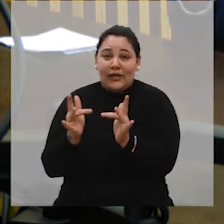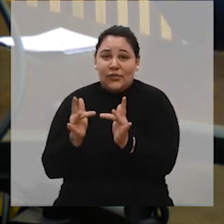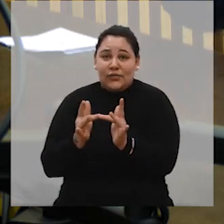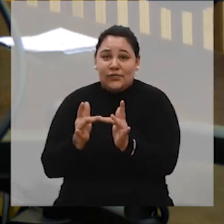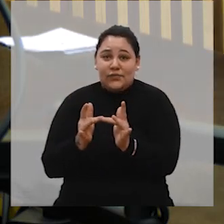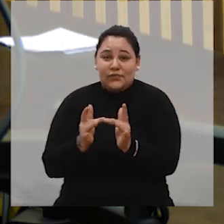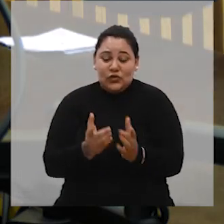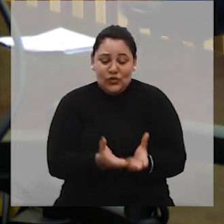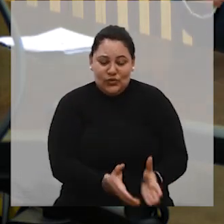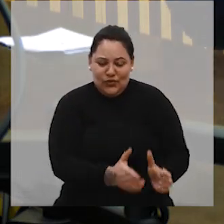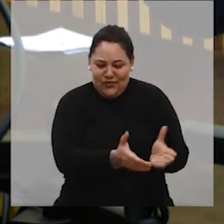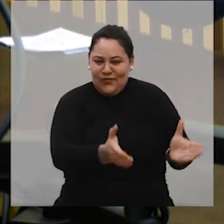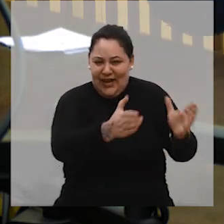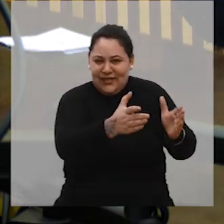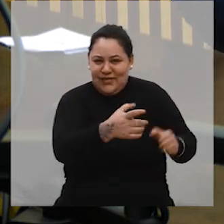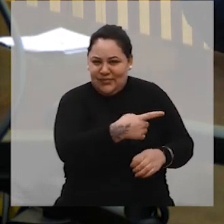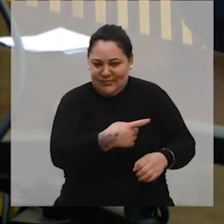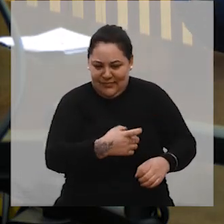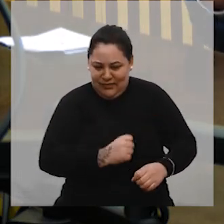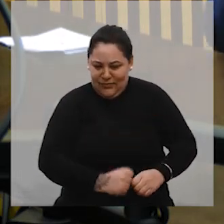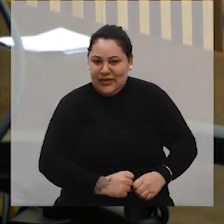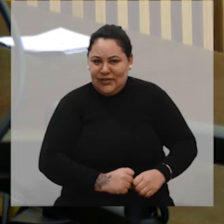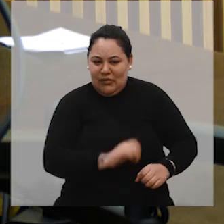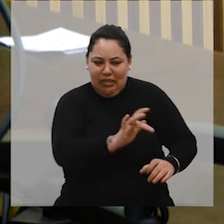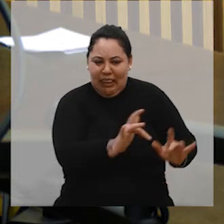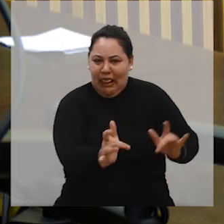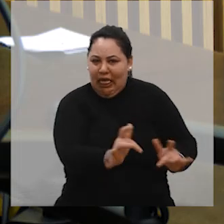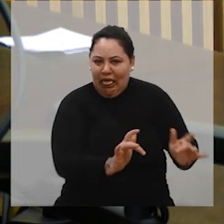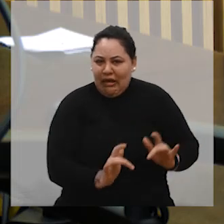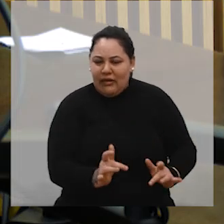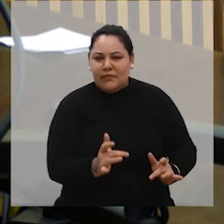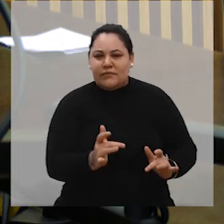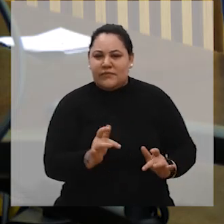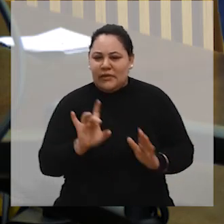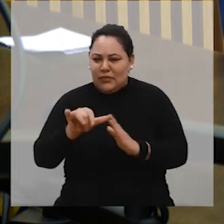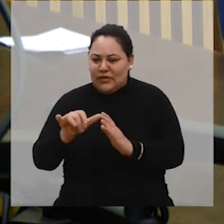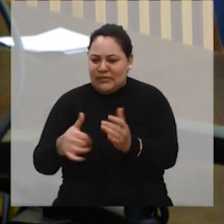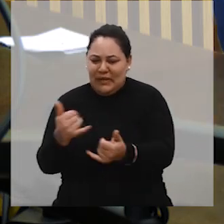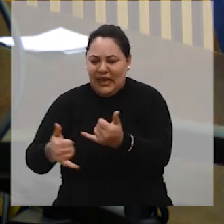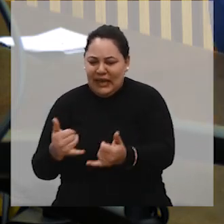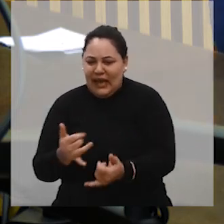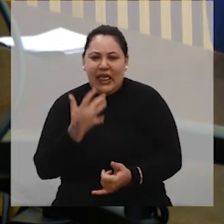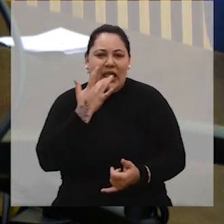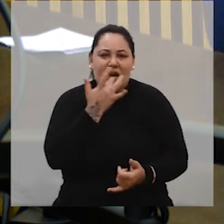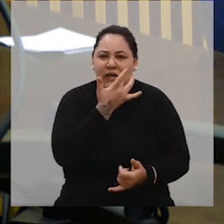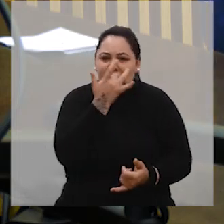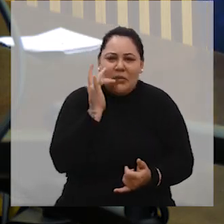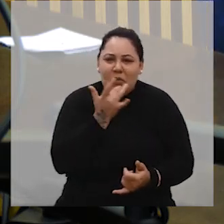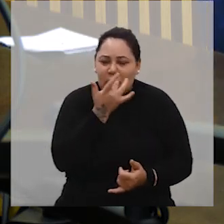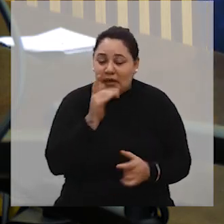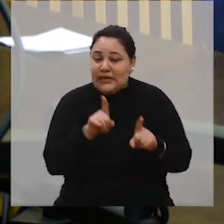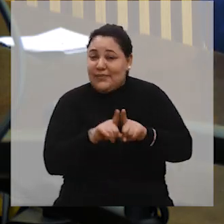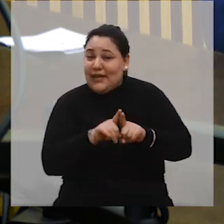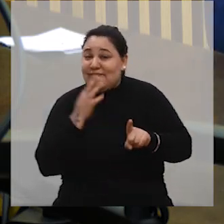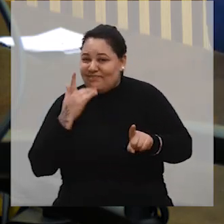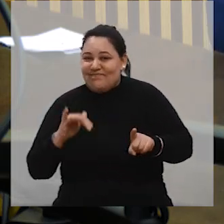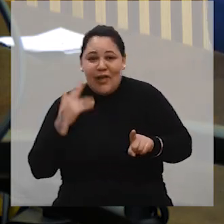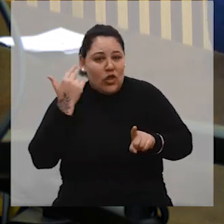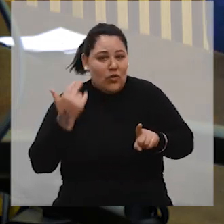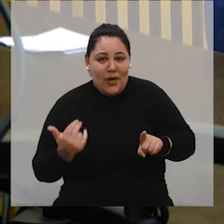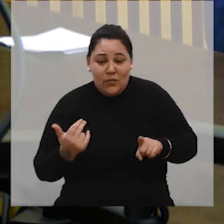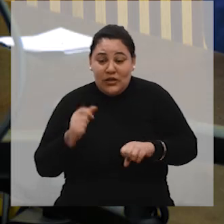mão no vaso, troca objetos, bota na boca. Então, a gente vai estamos esperando um